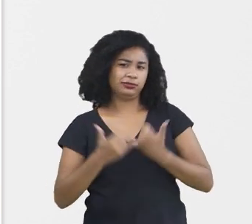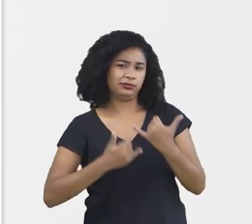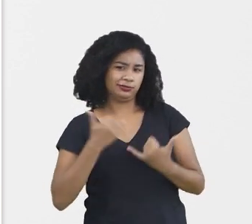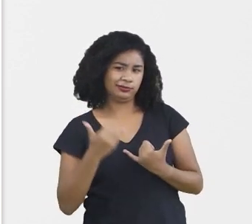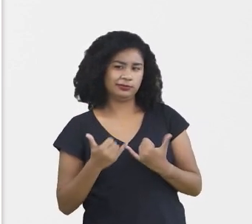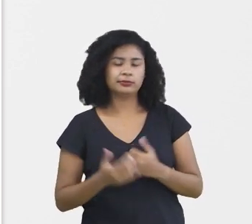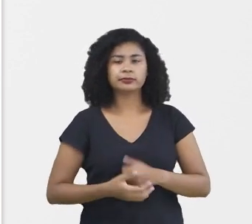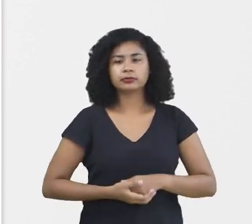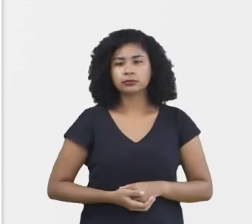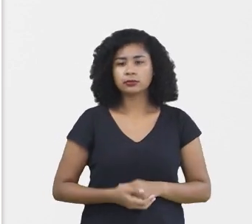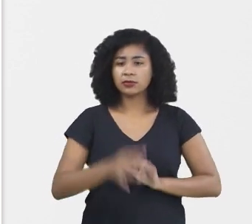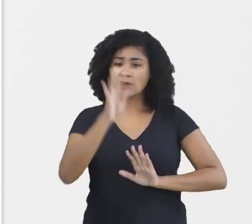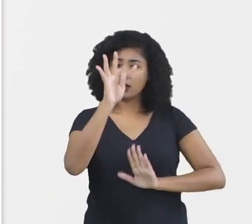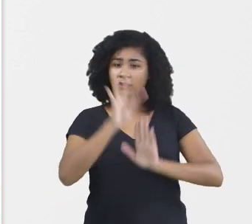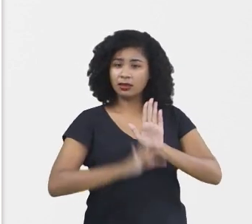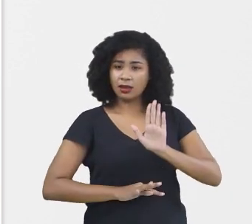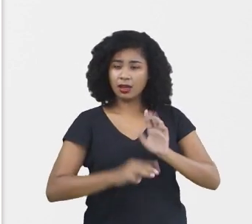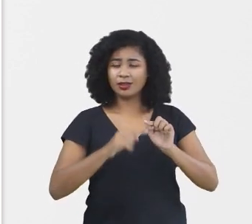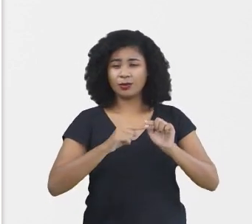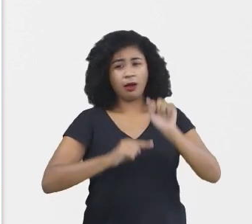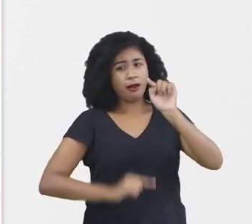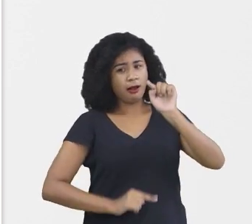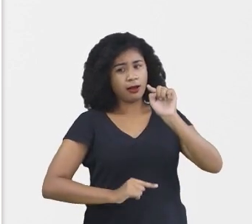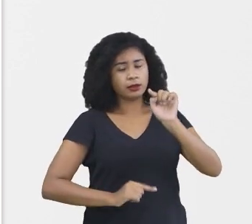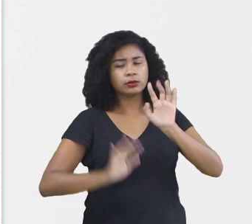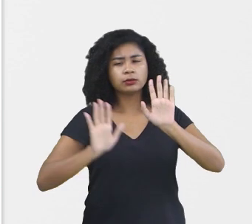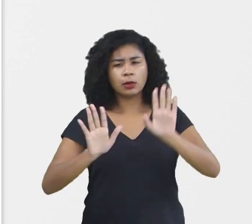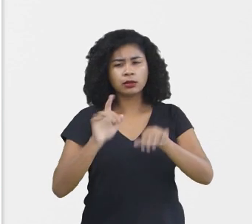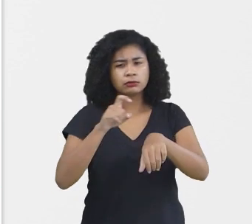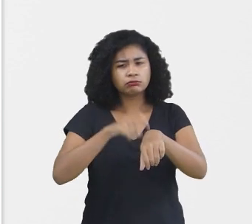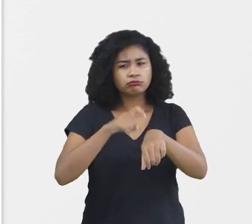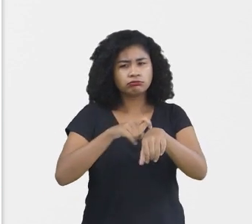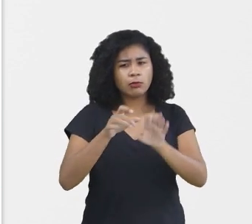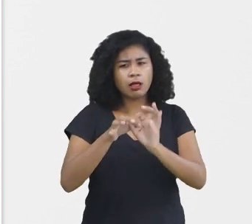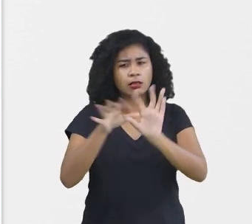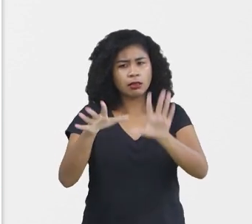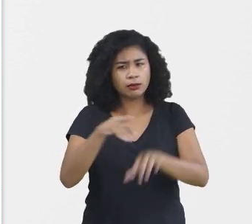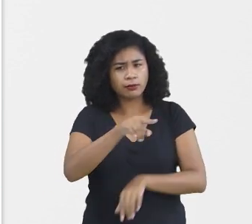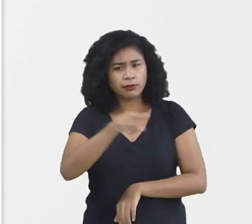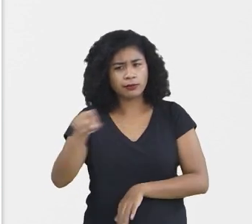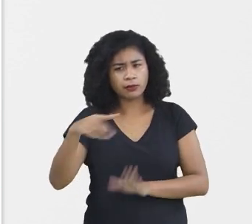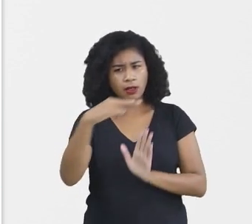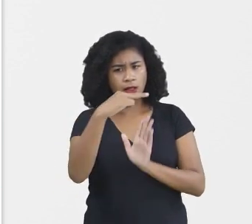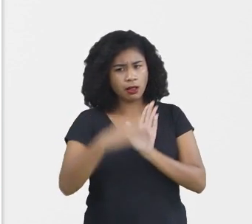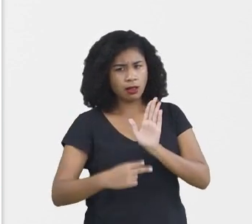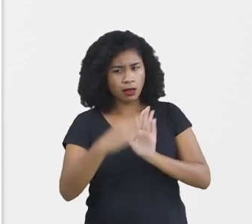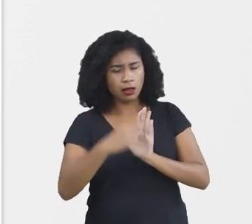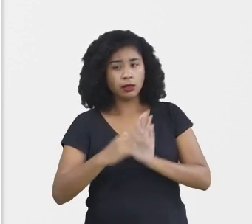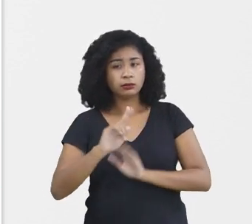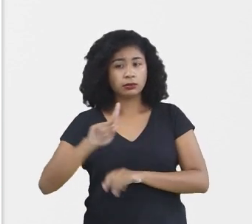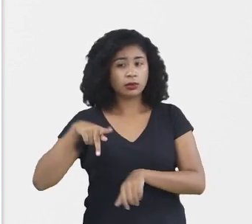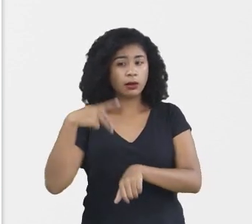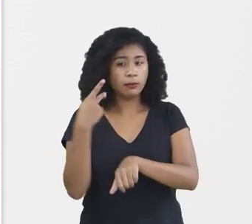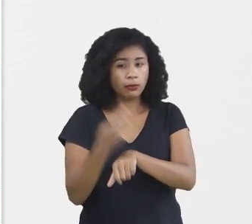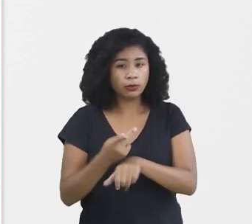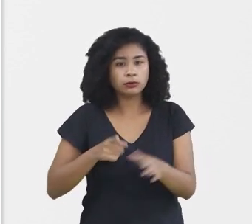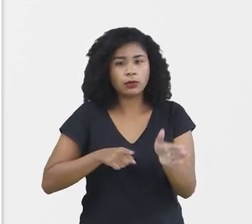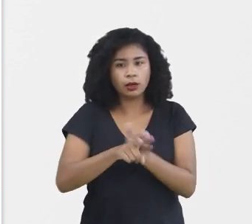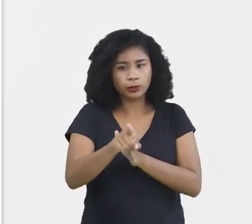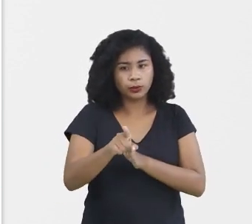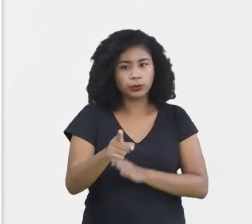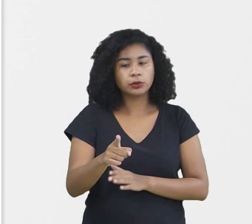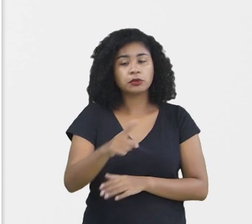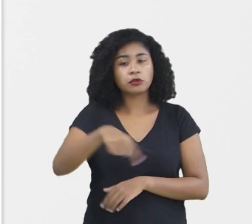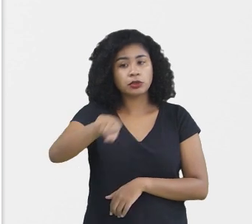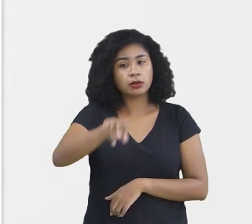ele é bastante longo, tá? Vocês vão ter um tempinho para fazer a leitura dele, certo? E aí a gente vai para o enunciado da questão, ou seja, o que